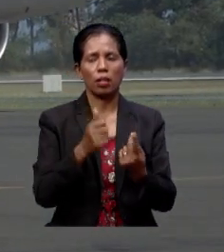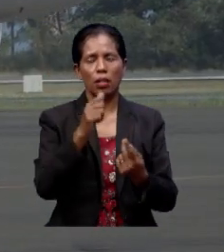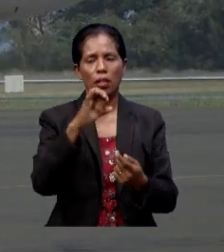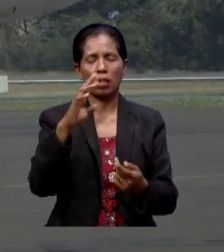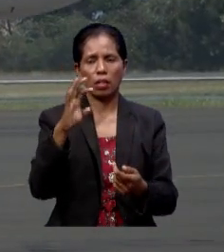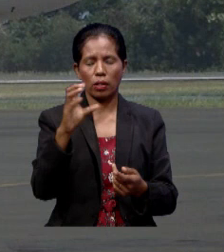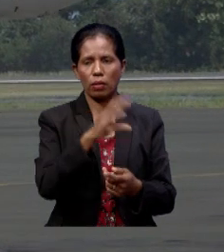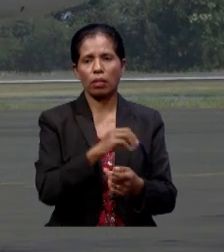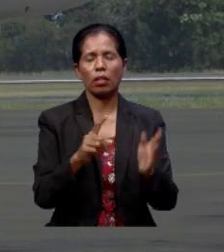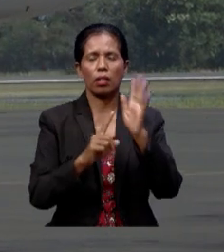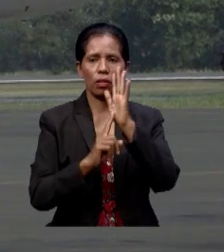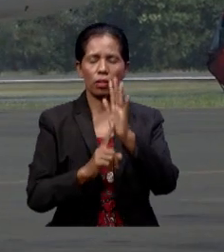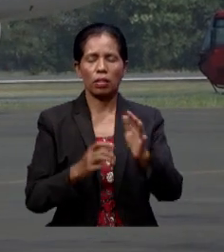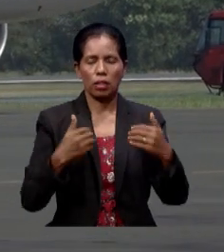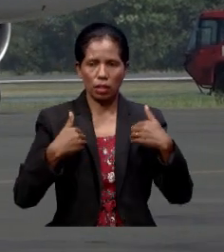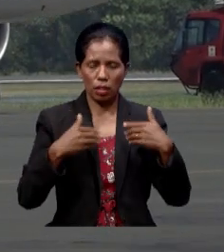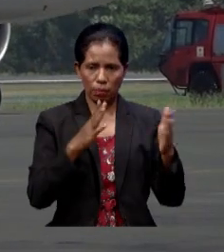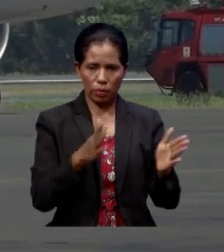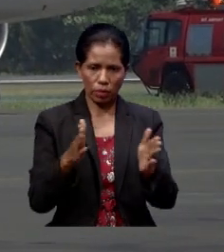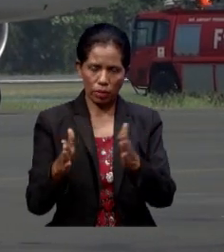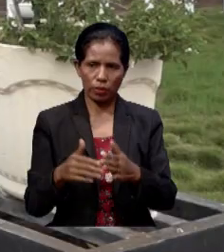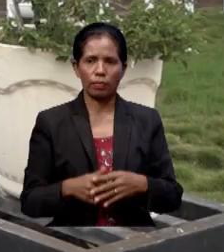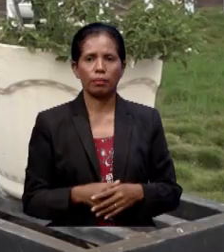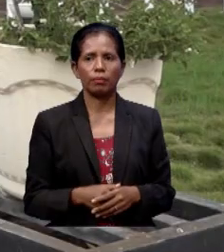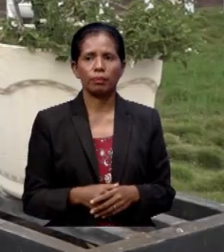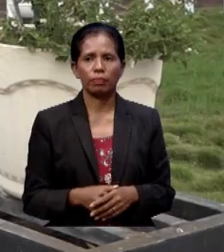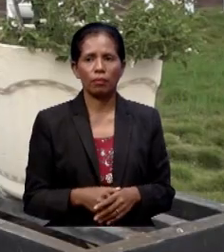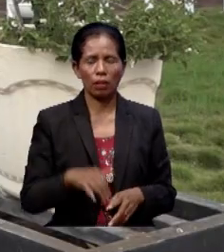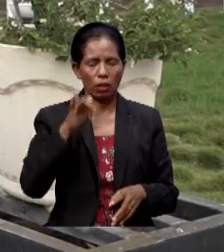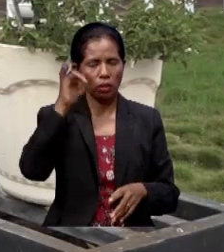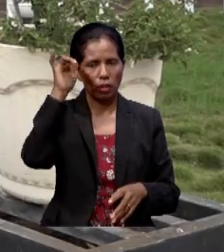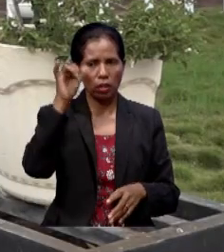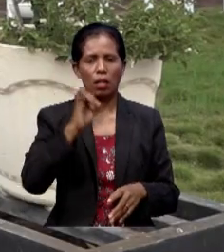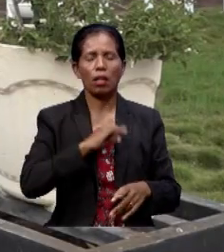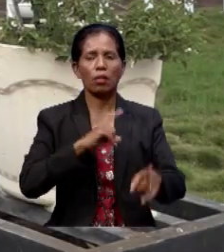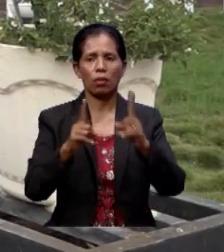hato onané seguir o processo. Por sei que vamos qualia o